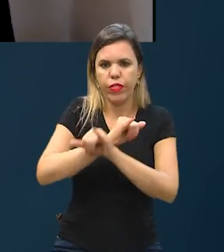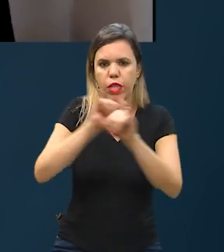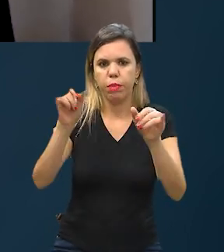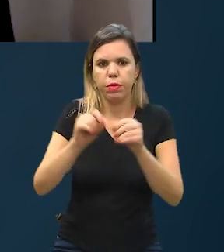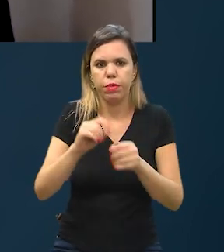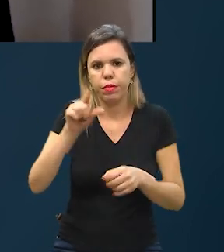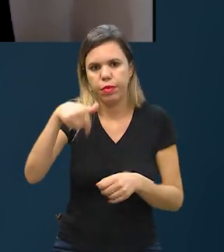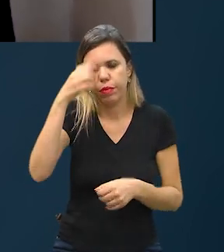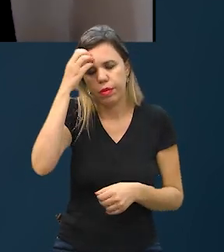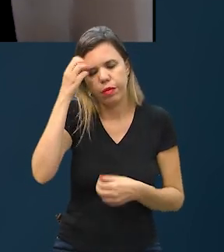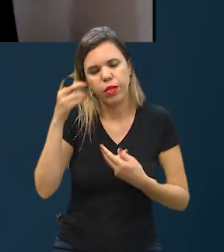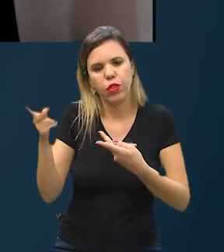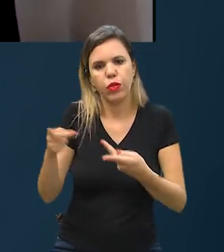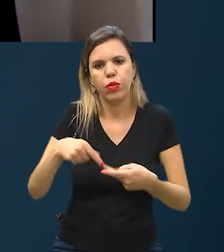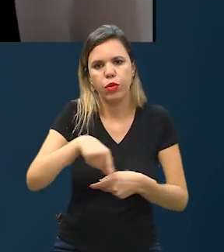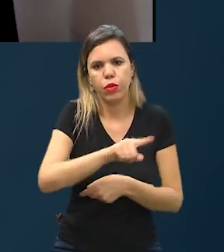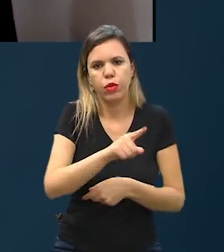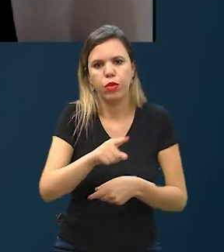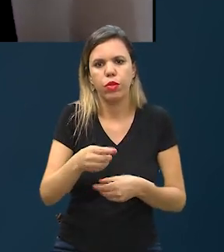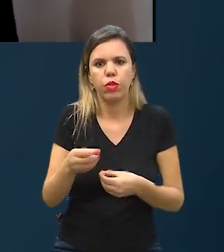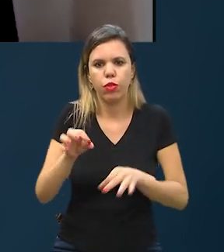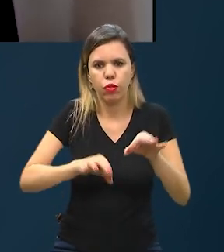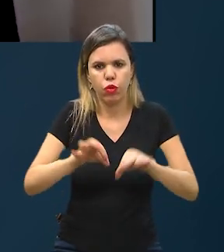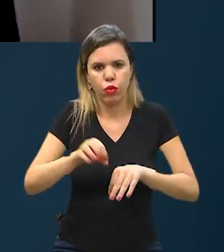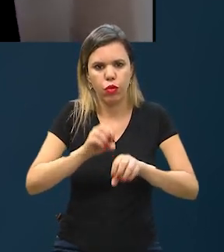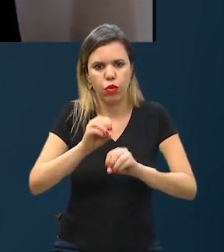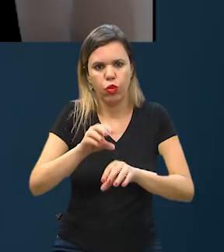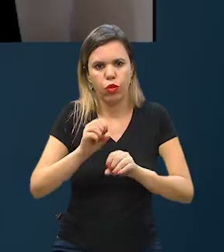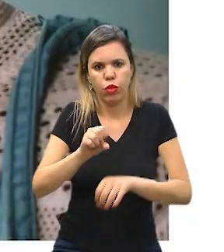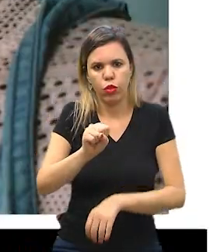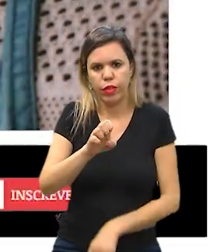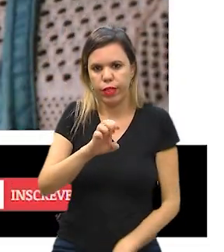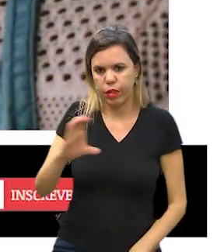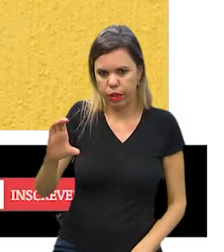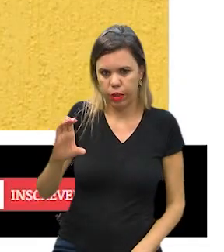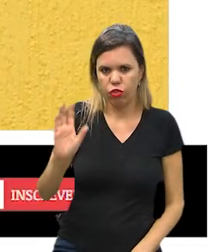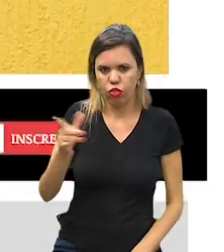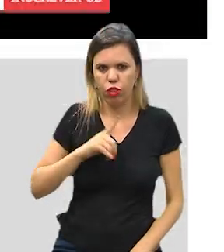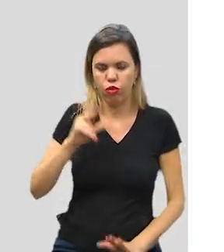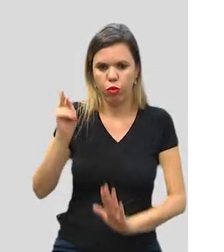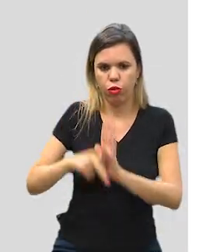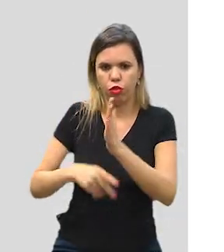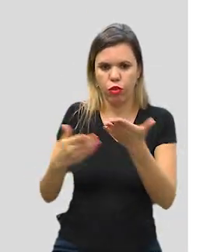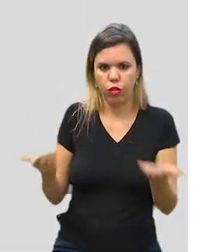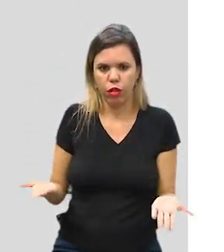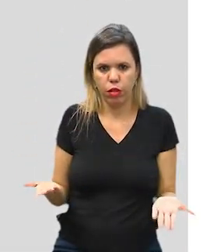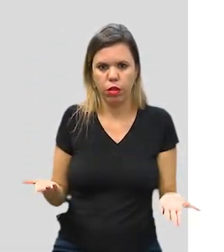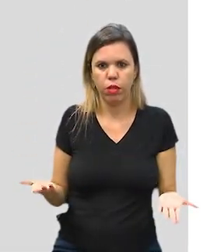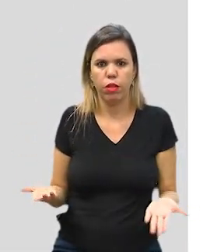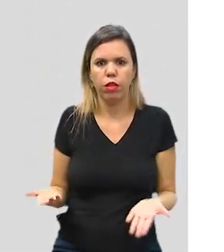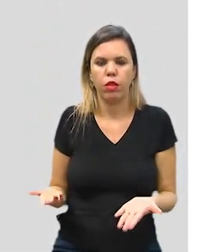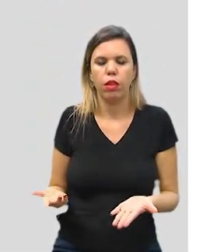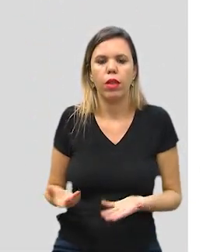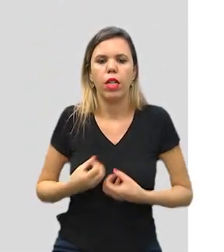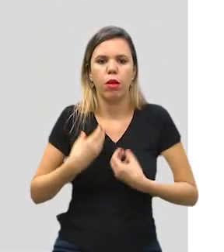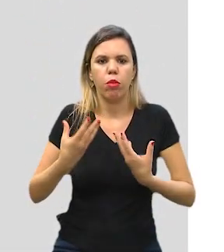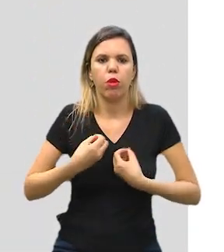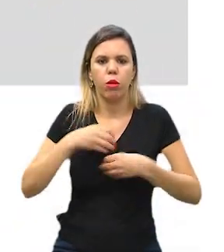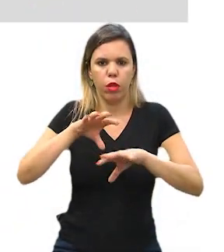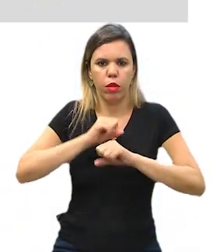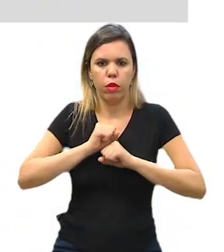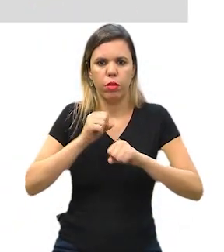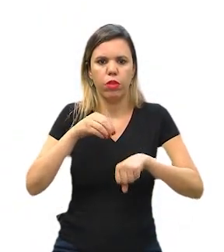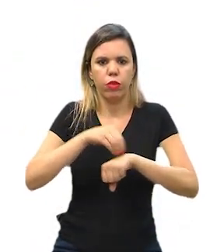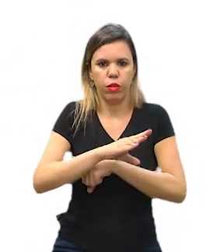campanha e a gente foi convidado para dar essa oficina no Sesc, porque a gente já tinha um projeto que chama Empoeme-se, que a gente trouxe também